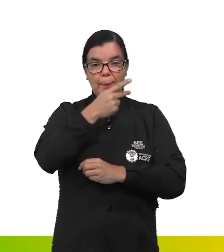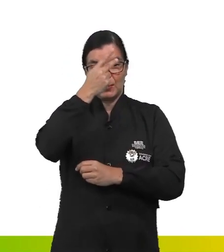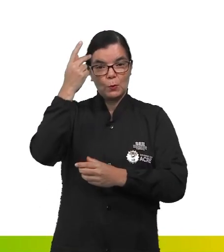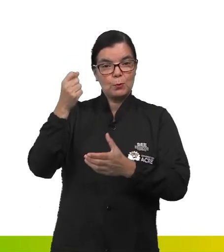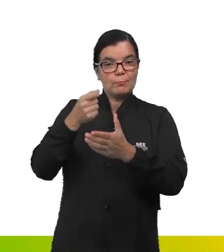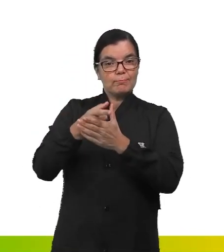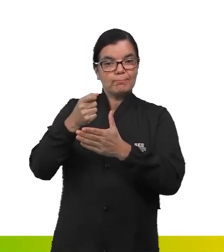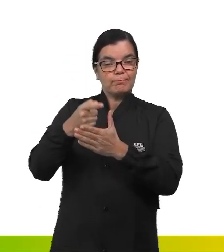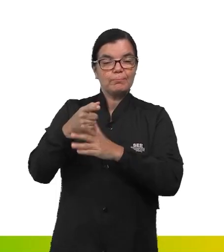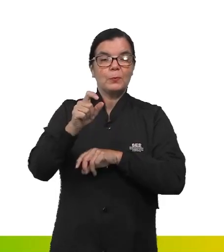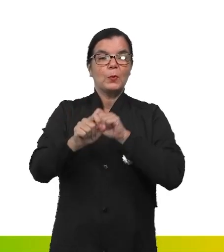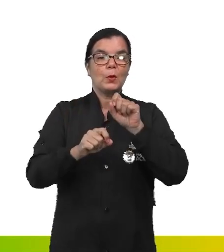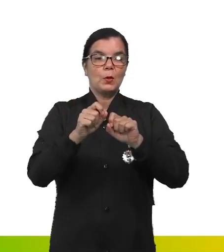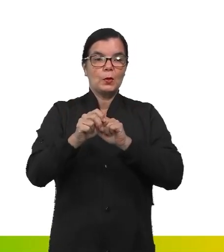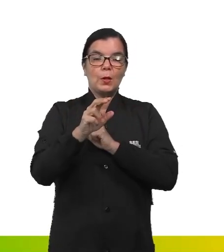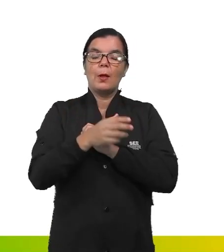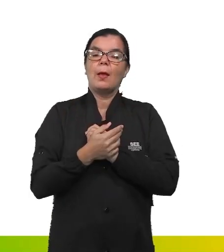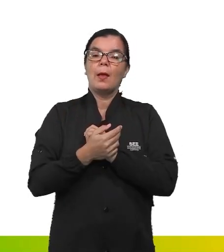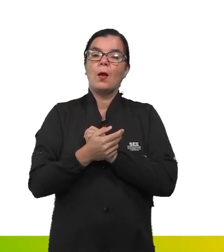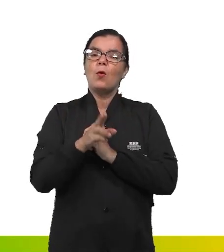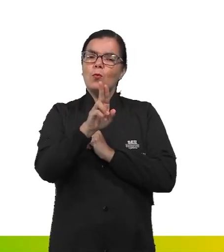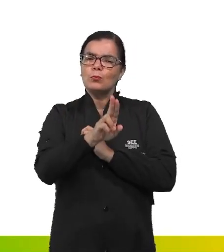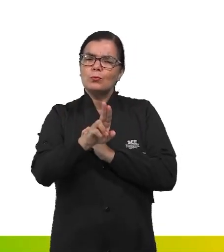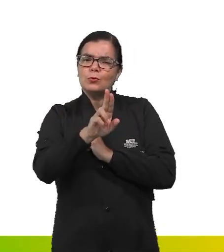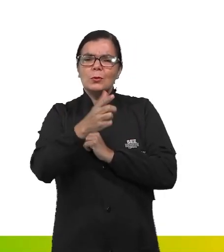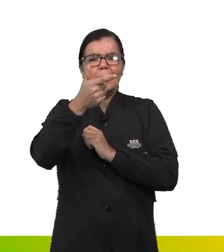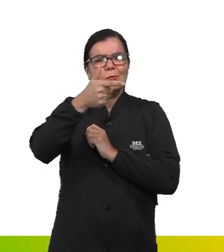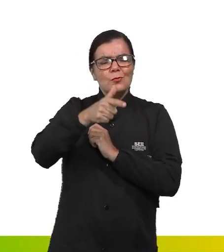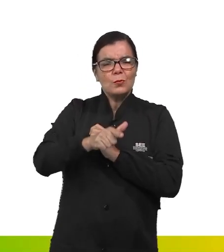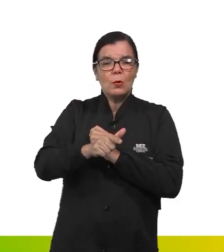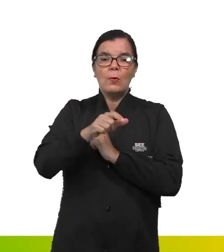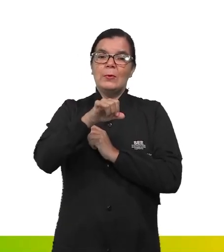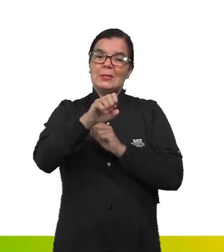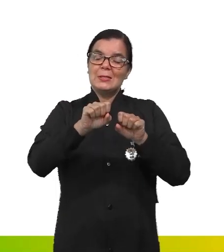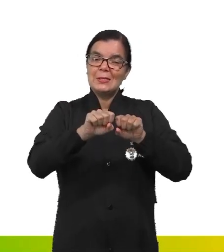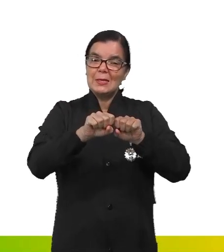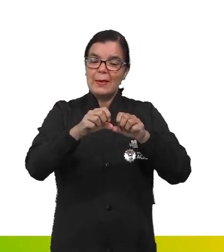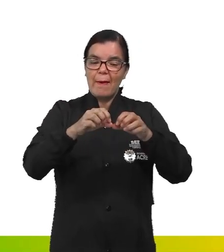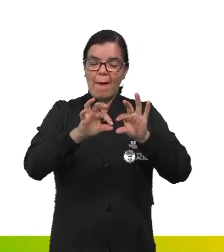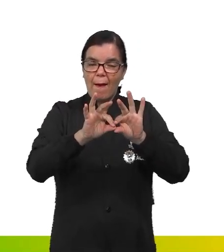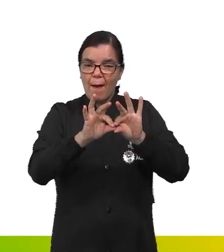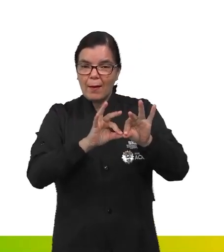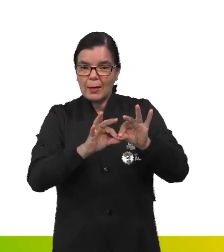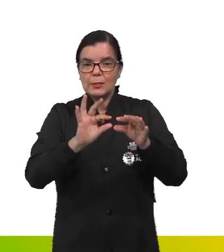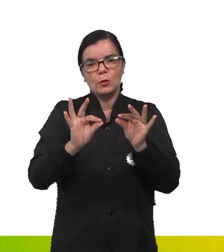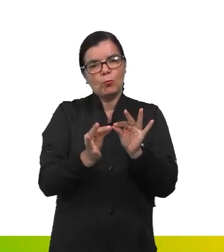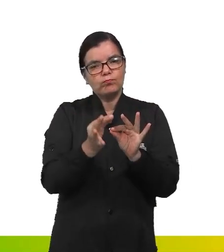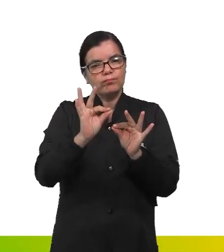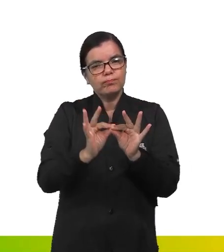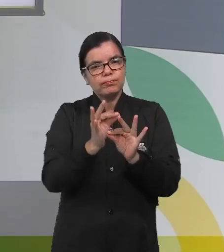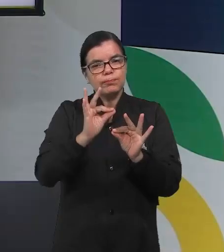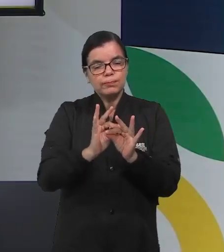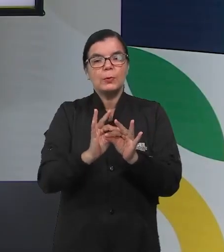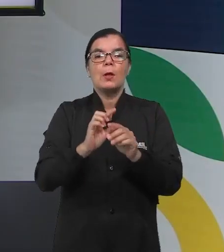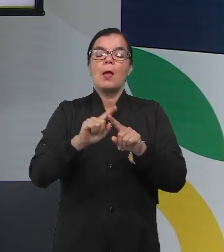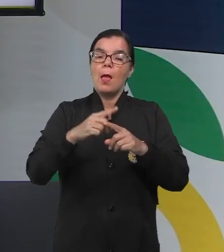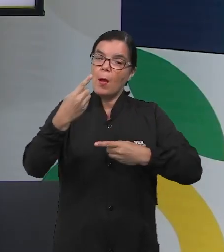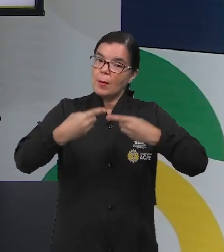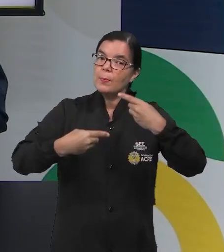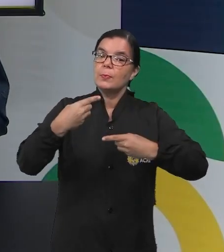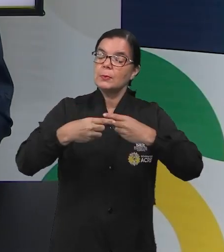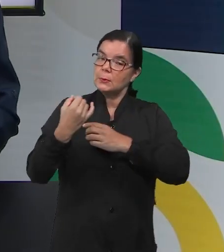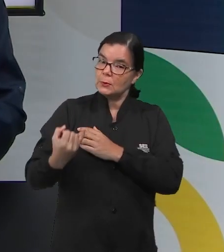é: reutilize, conserte, transforme, ok? Isso é uma política